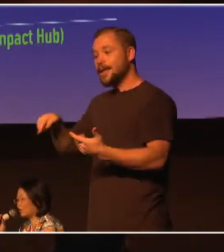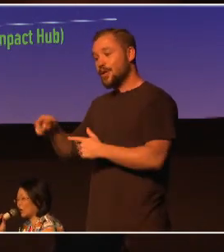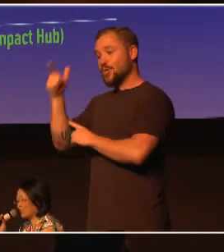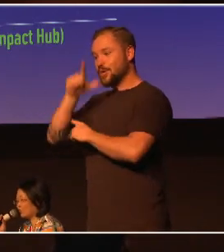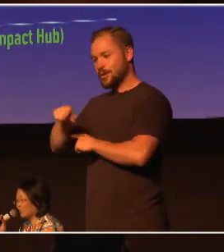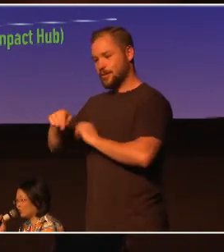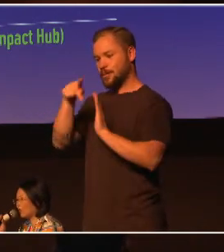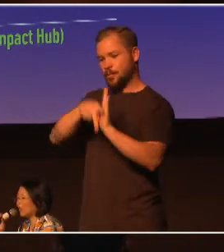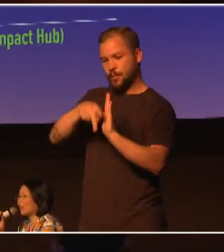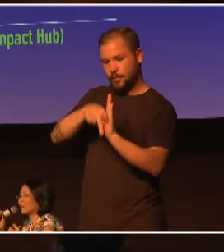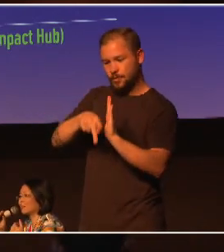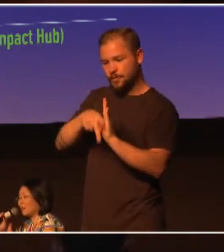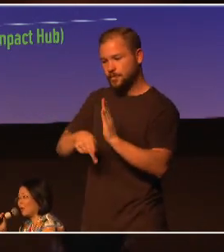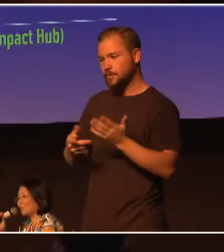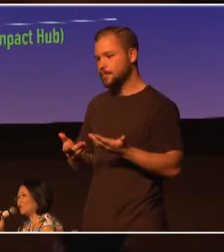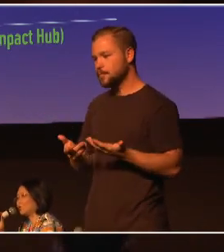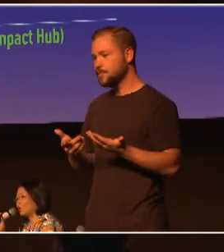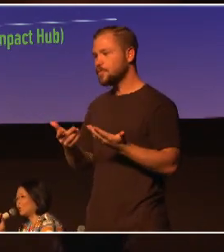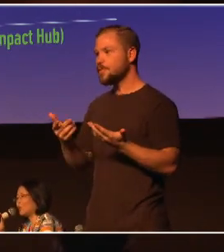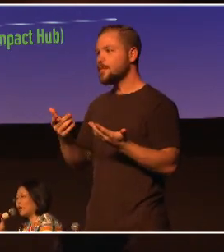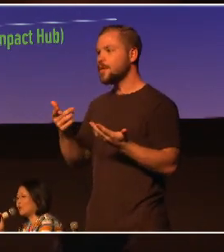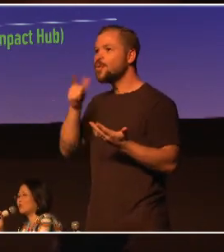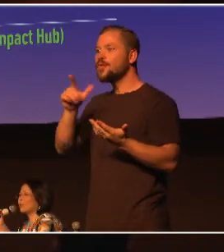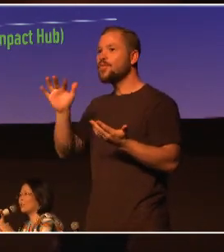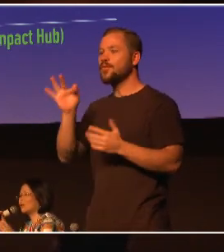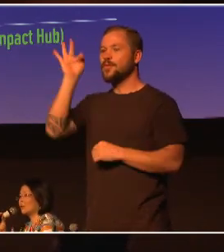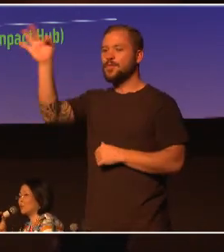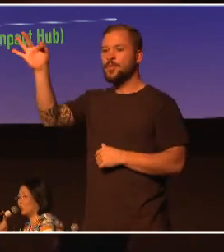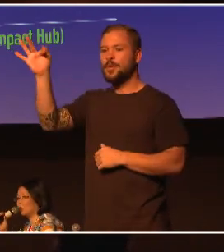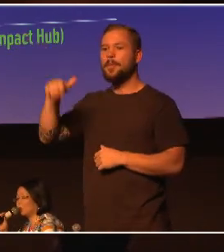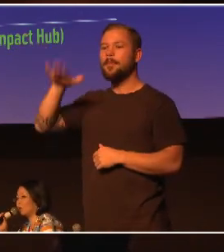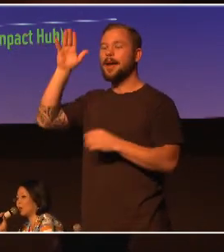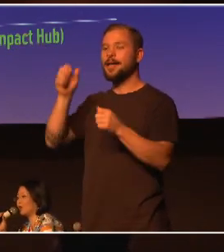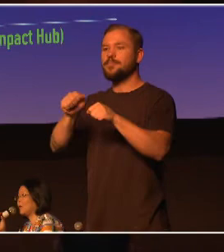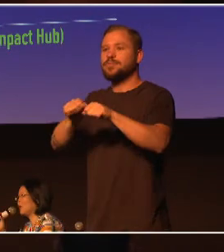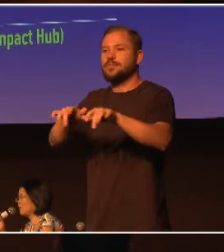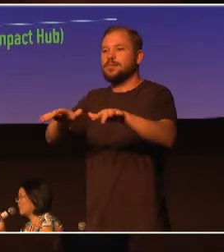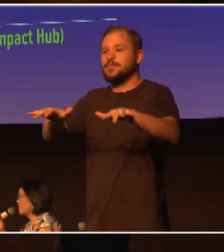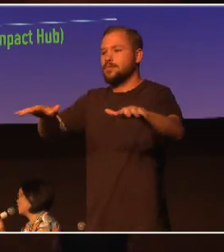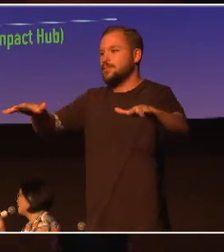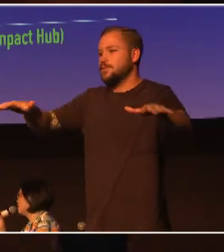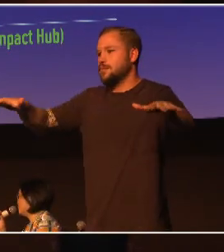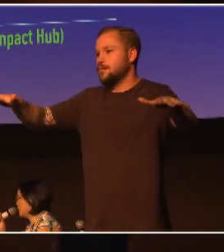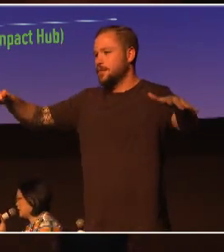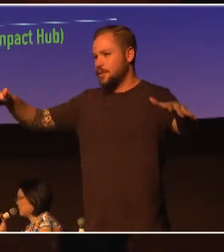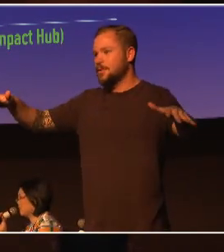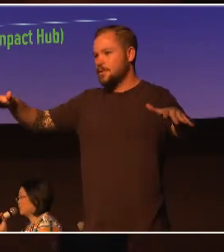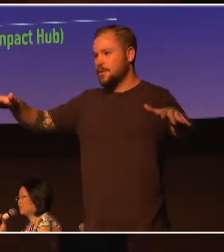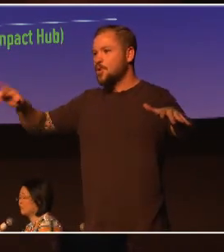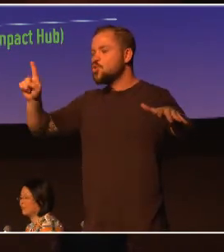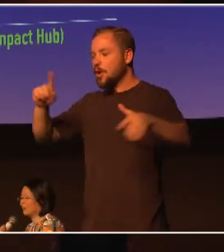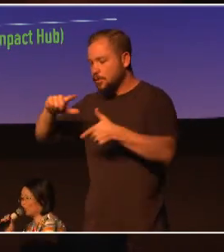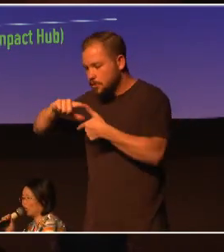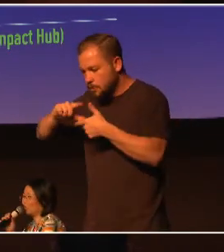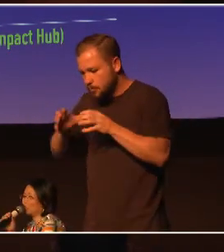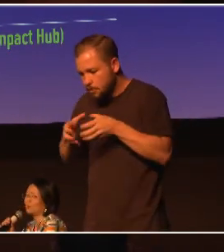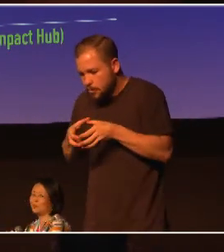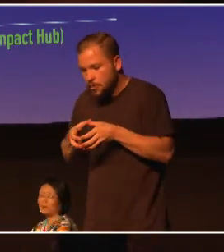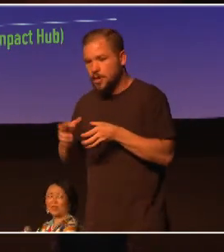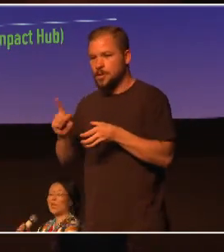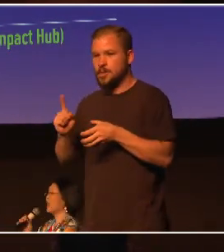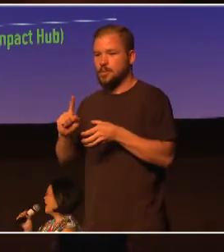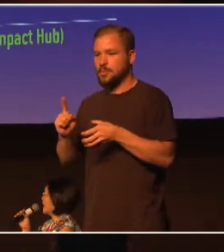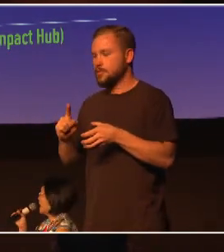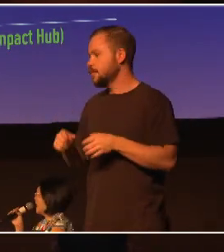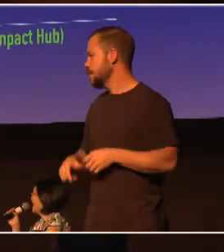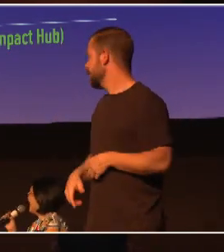esses projetos, ter um futuro mais distribuído, né, e menos gentrificado. Acho que é 10 isso. segundos